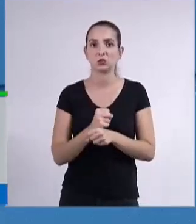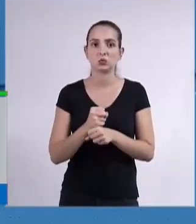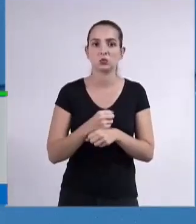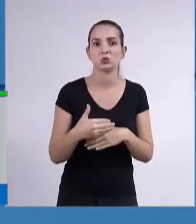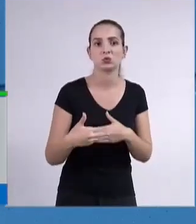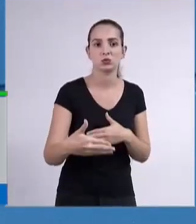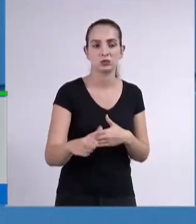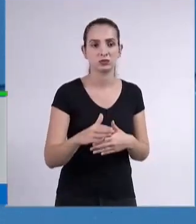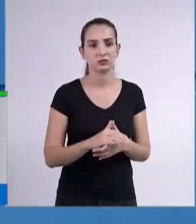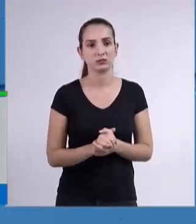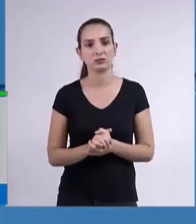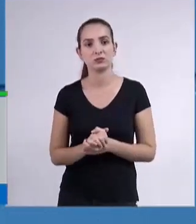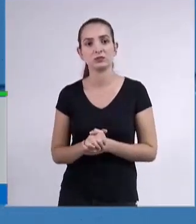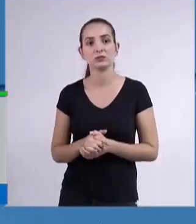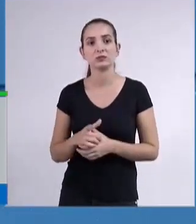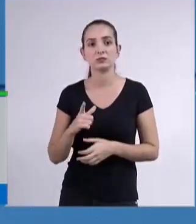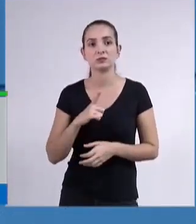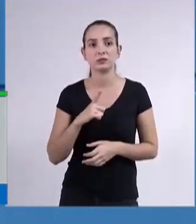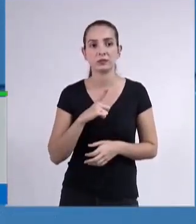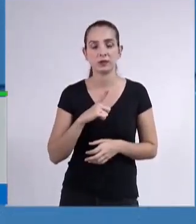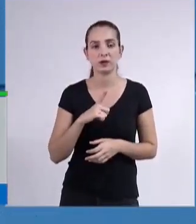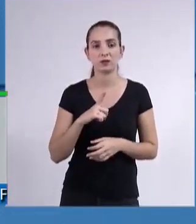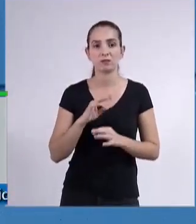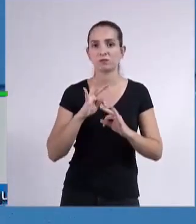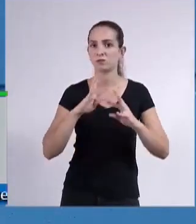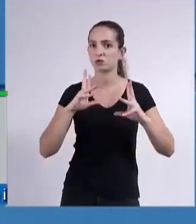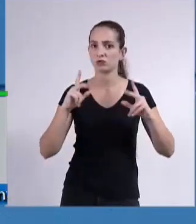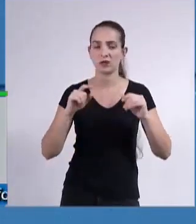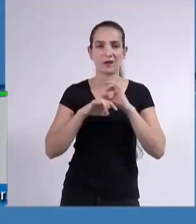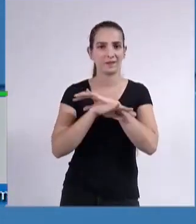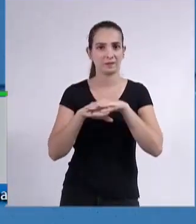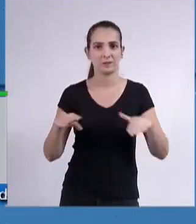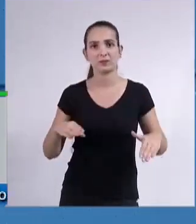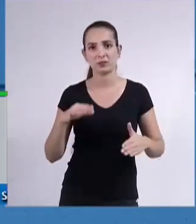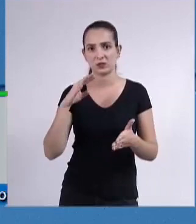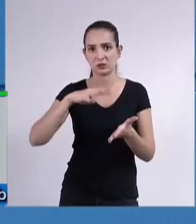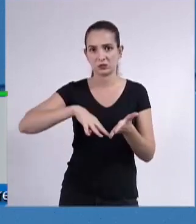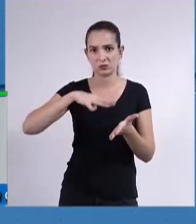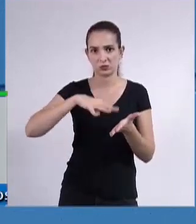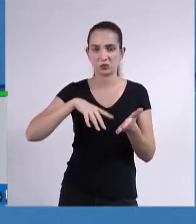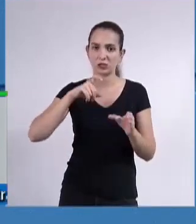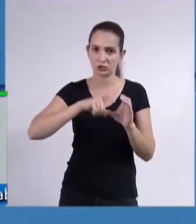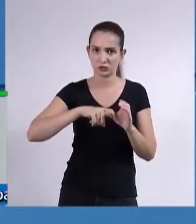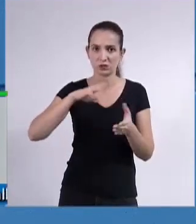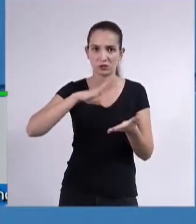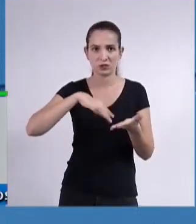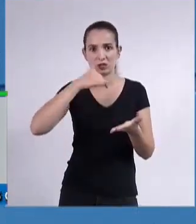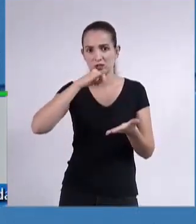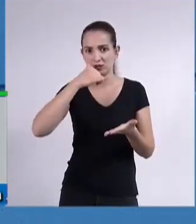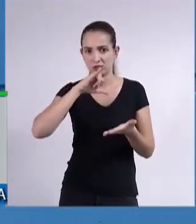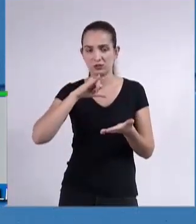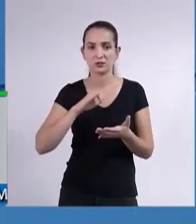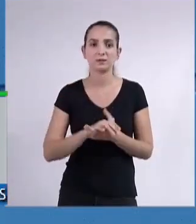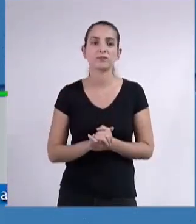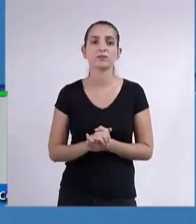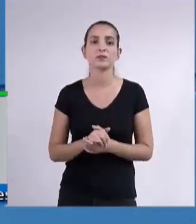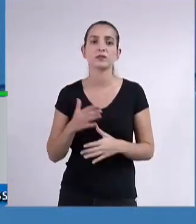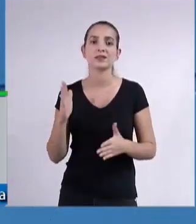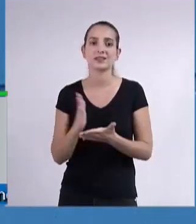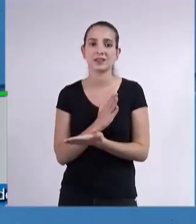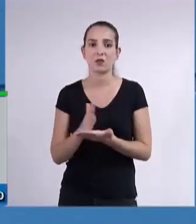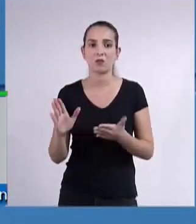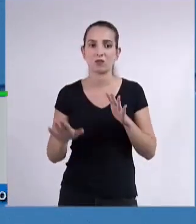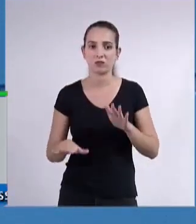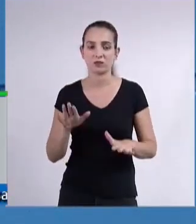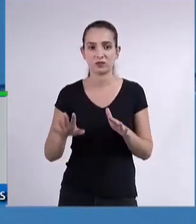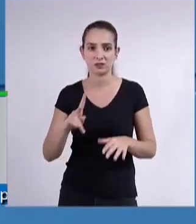total desoneração da conta de energia elétrica, e que havia uma preocupação de que o presidente Bolsonaro poderia sustar